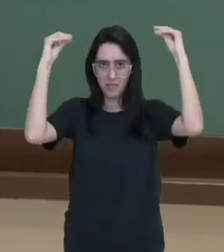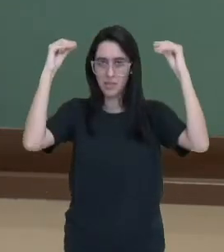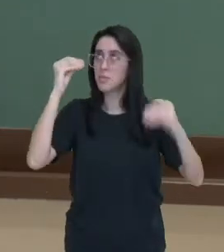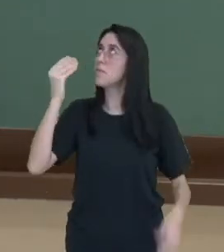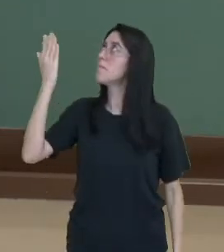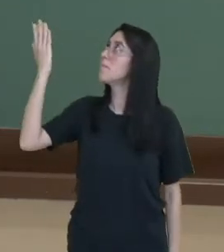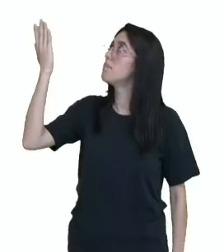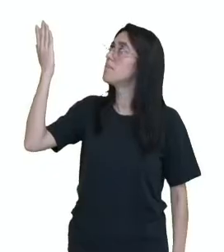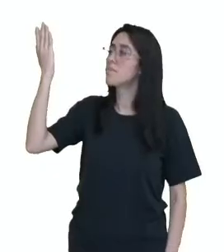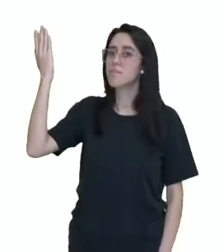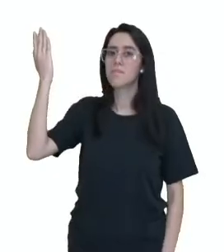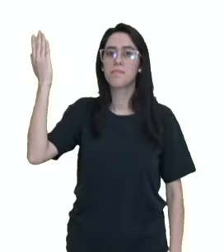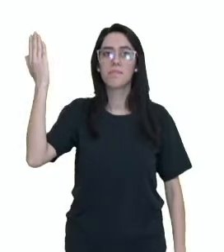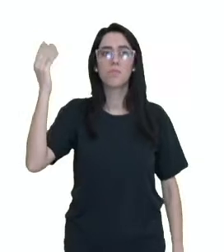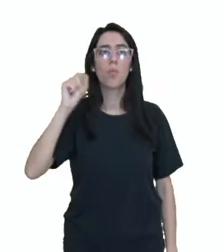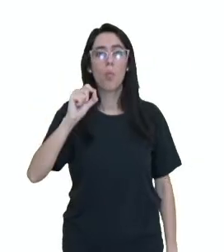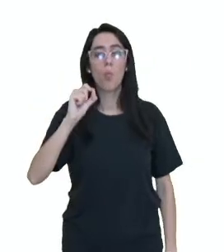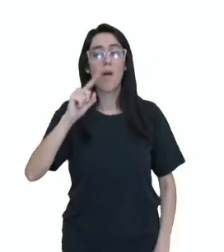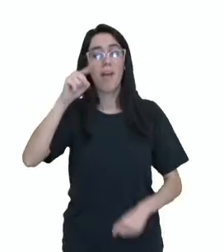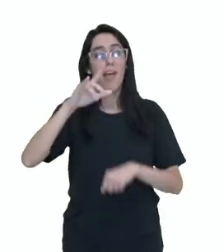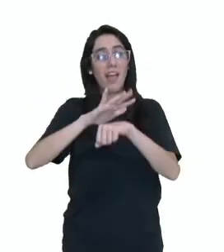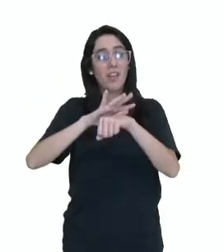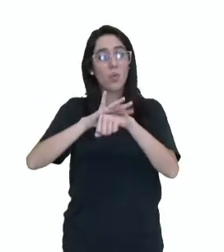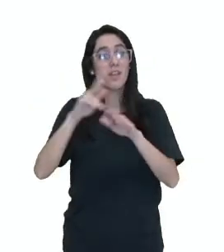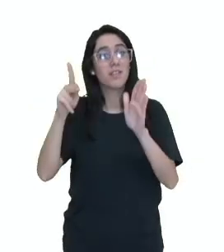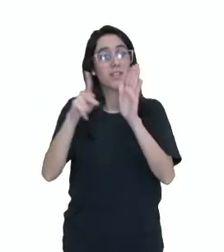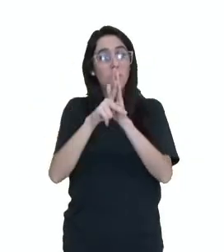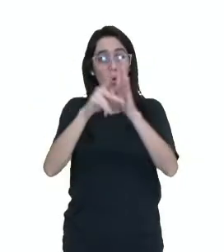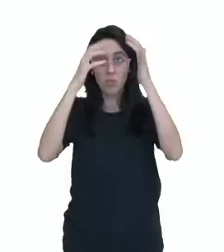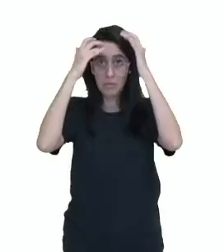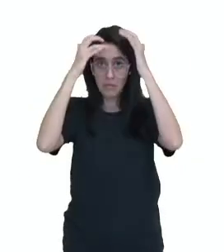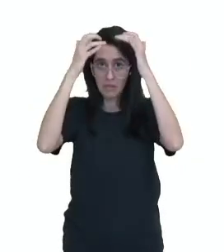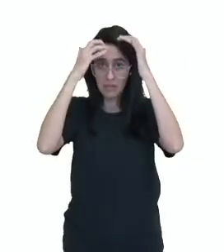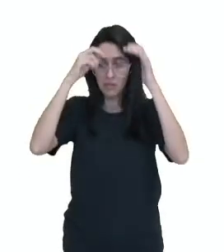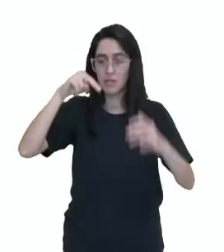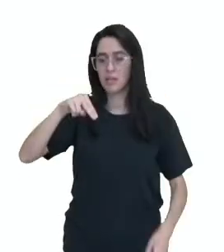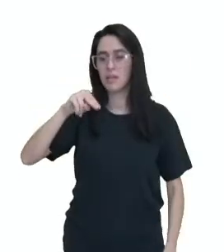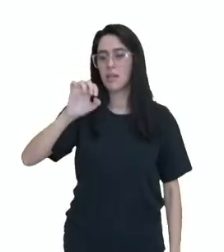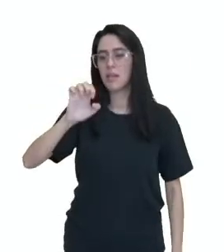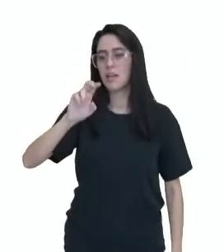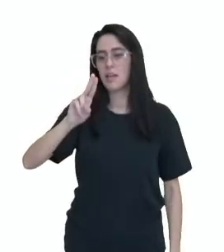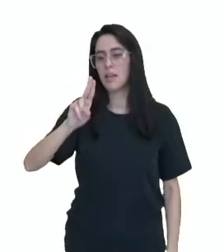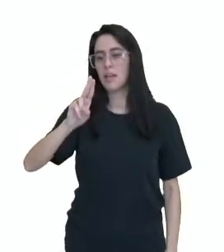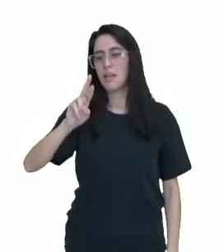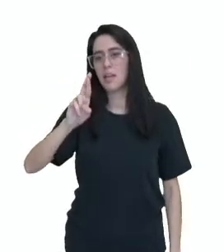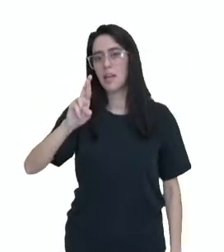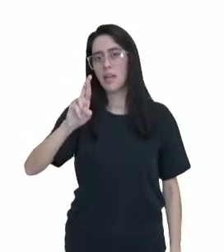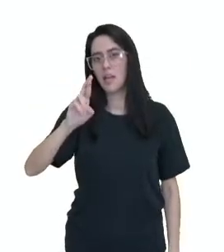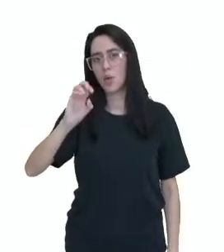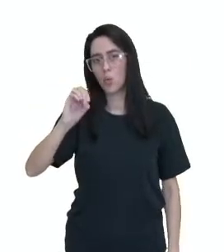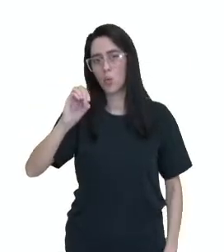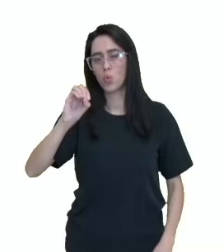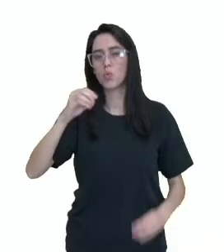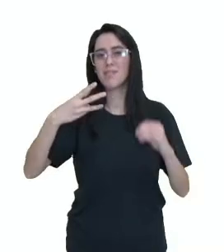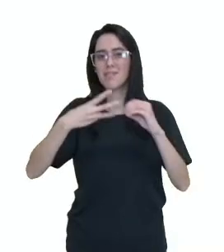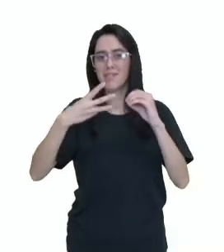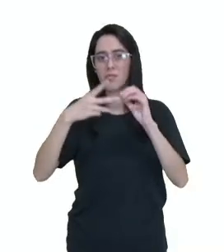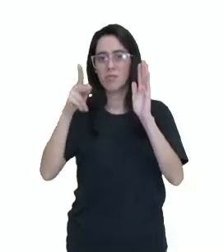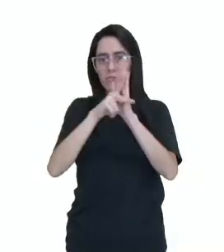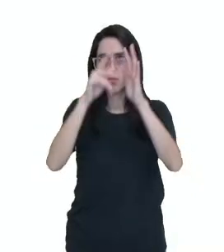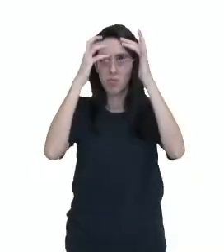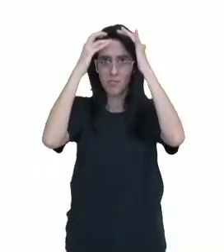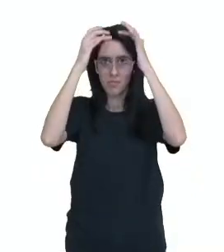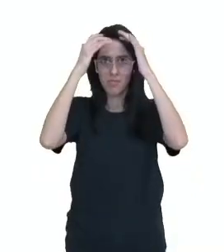Alzheimer. Então, ele é uma doença neurodegenerativa, ou seja, vai degenerar as células do sistema nervoso,